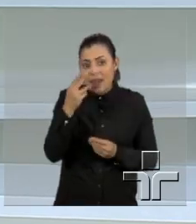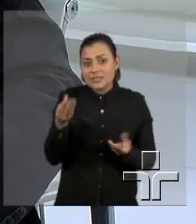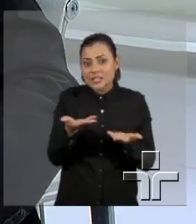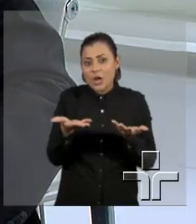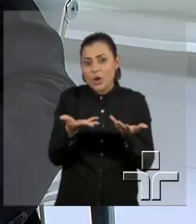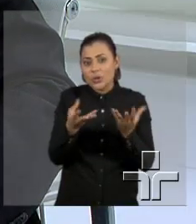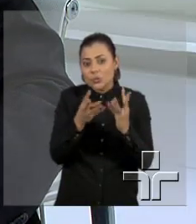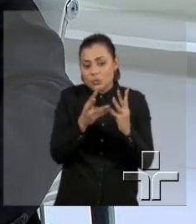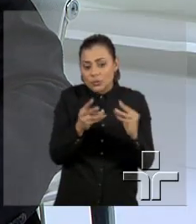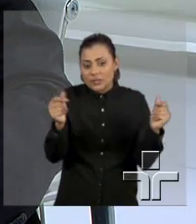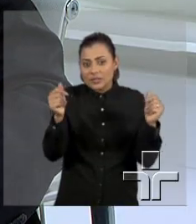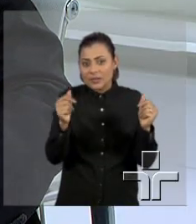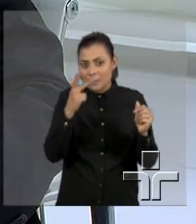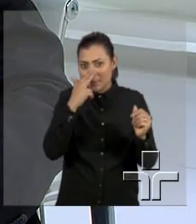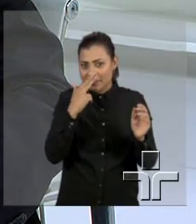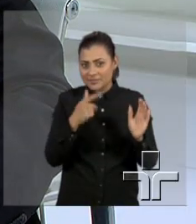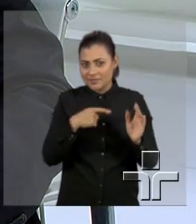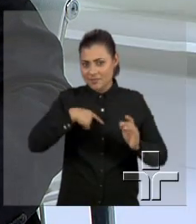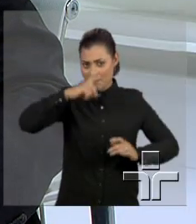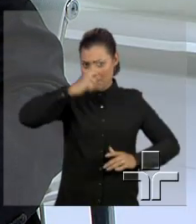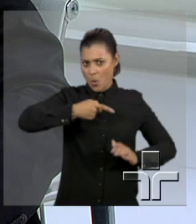presente?